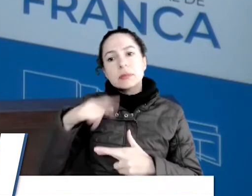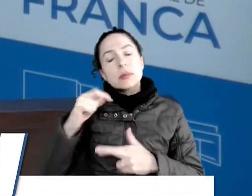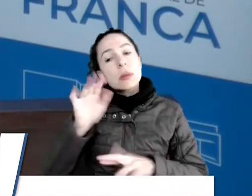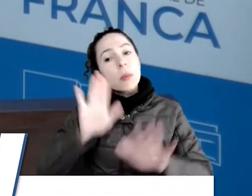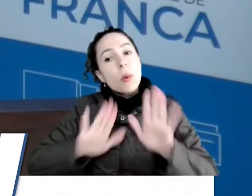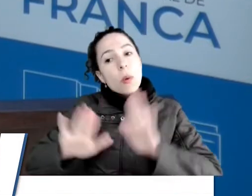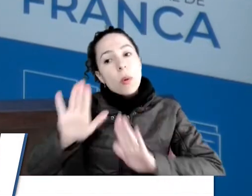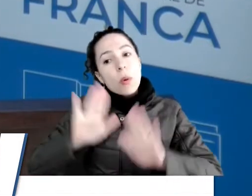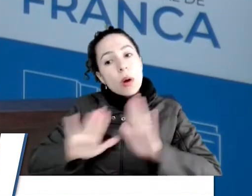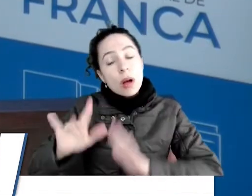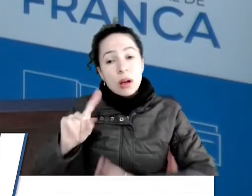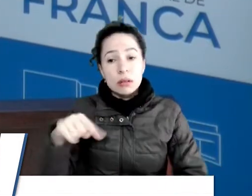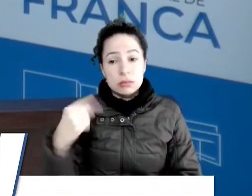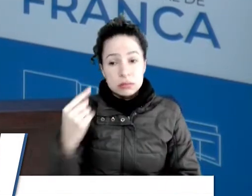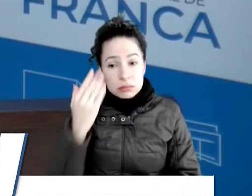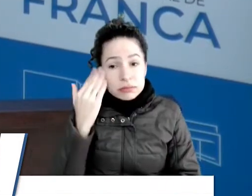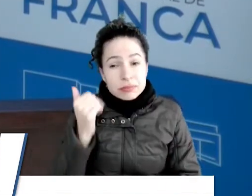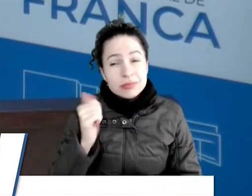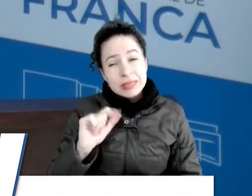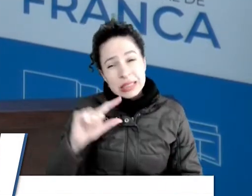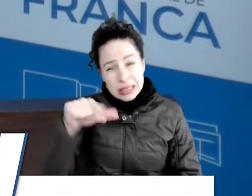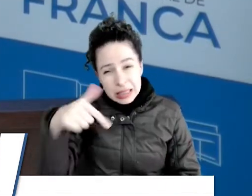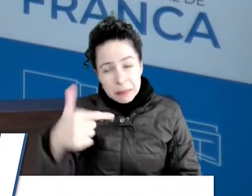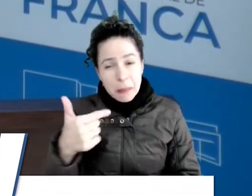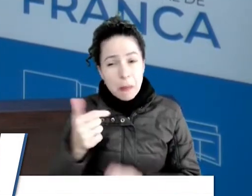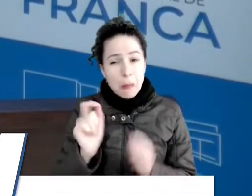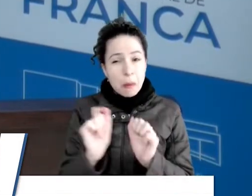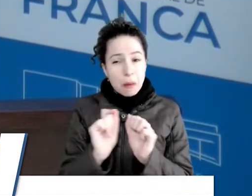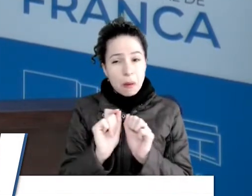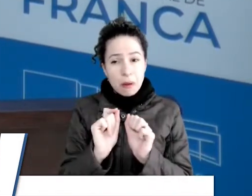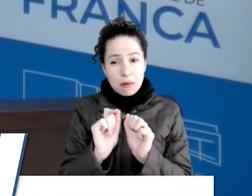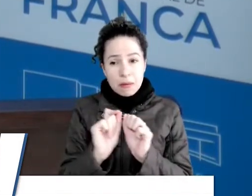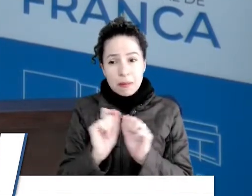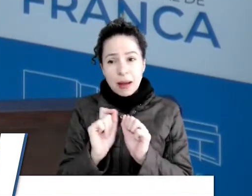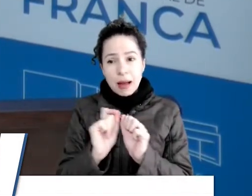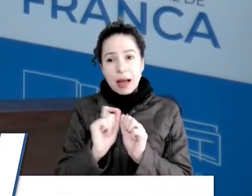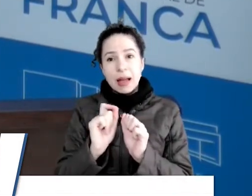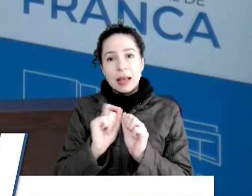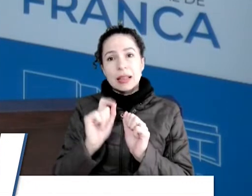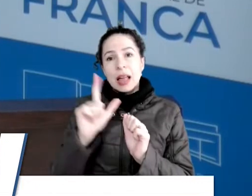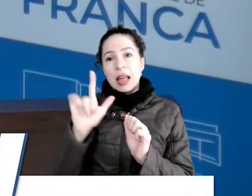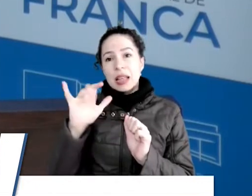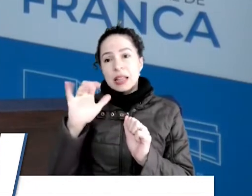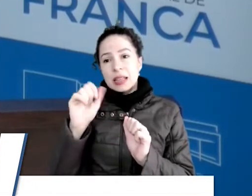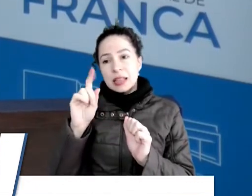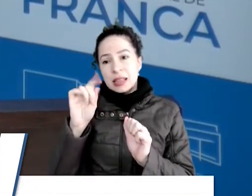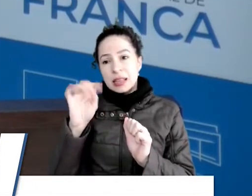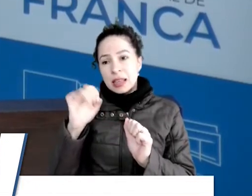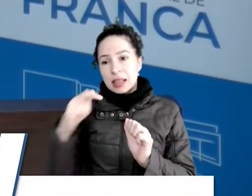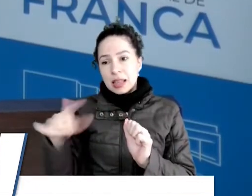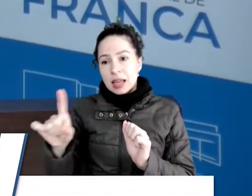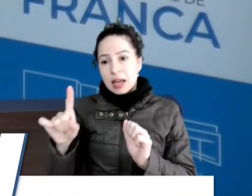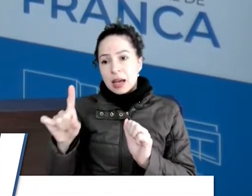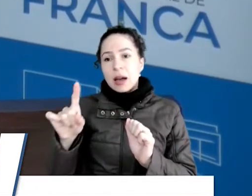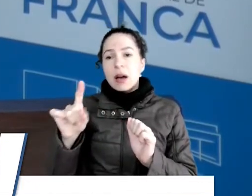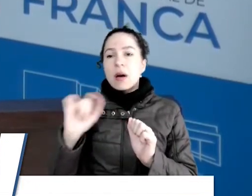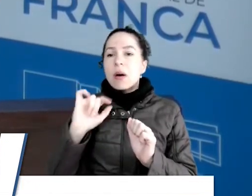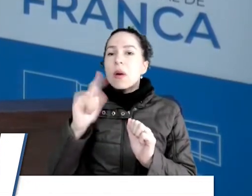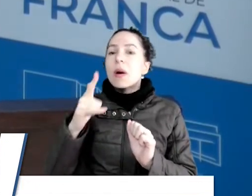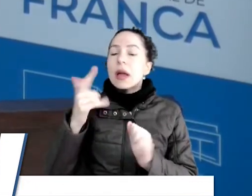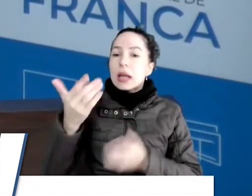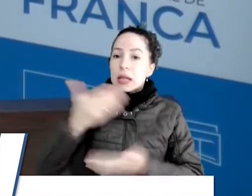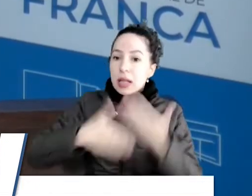gente sabe que depois que passa de uma licitação e transfere a responsabilidade de uma obra para